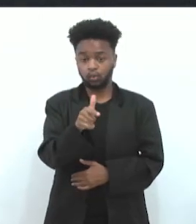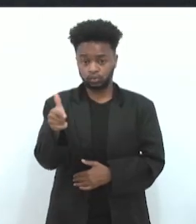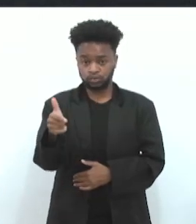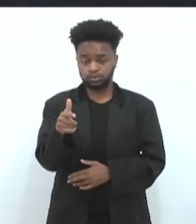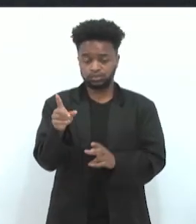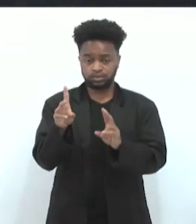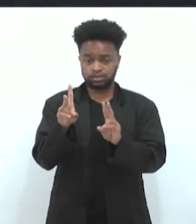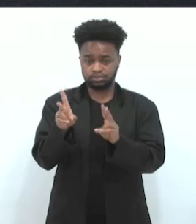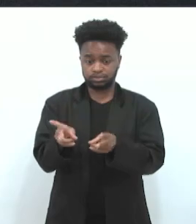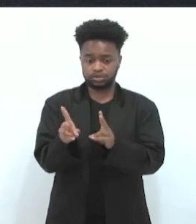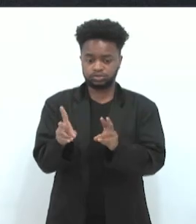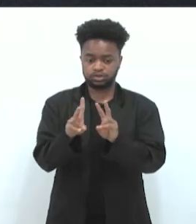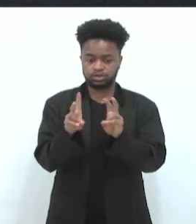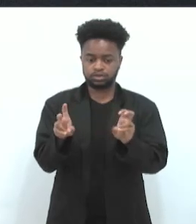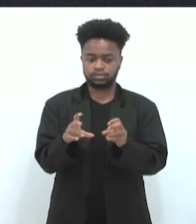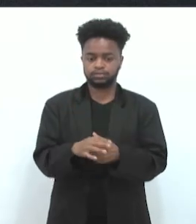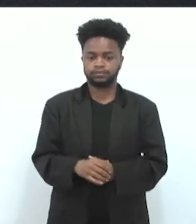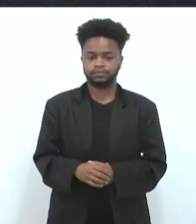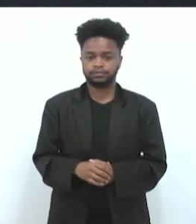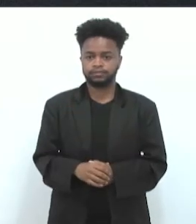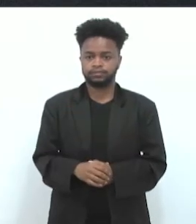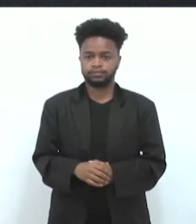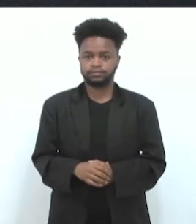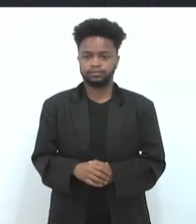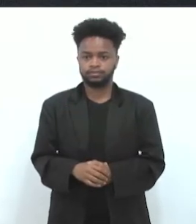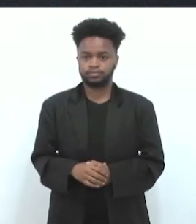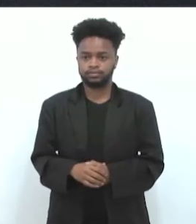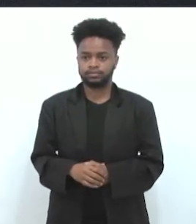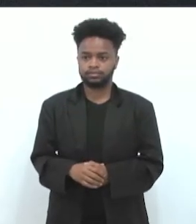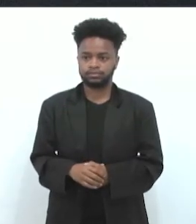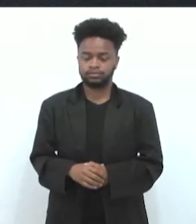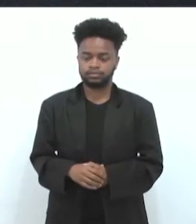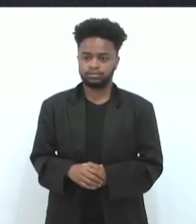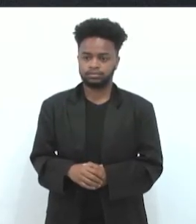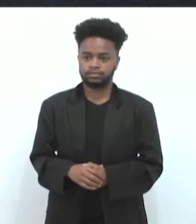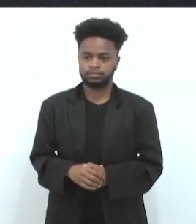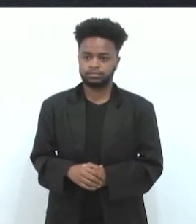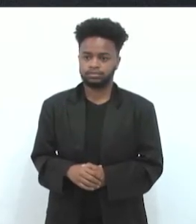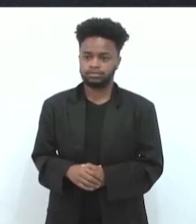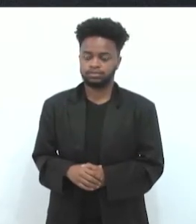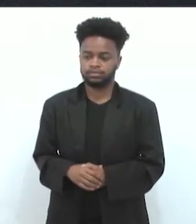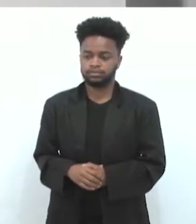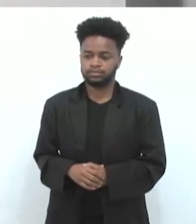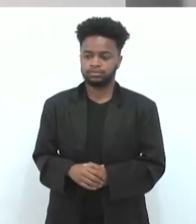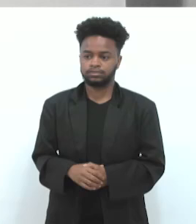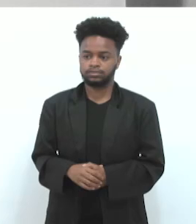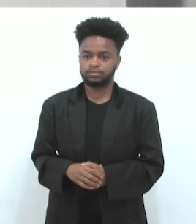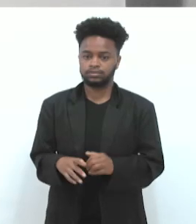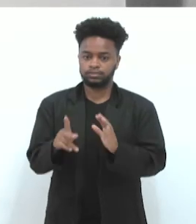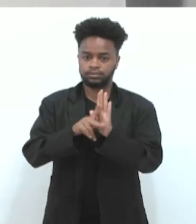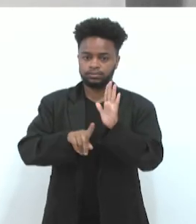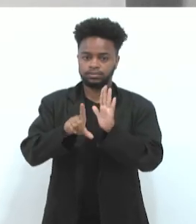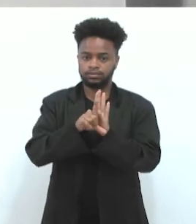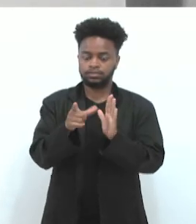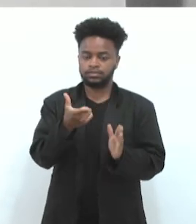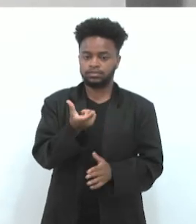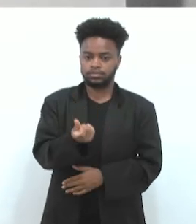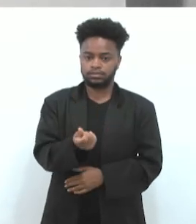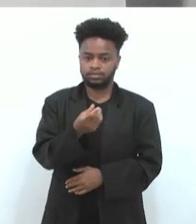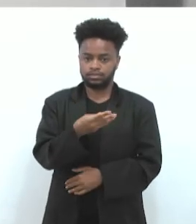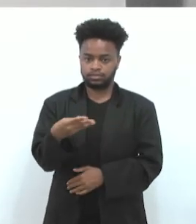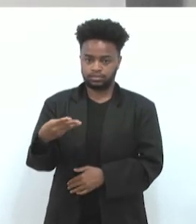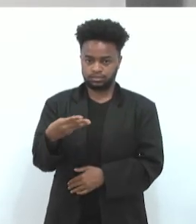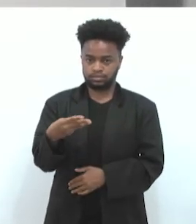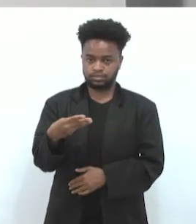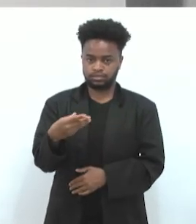Fez o tema? sexto. Exatamente. Projeto de lei Os pés estão em 2633. alta, estão em alta. Estão em alta. Projeto de lei número 2633 é o